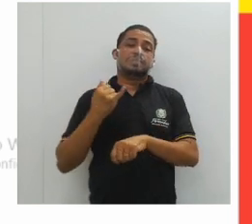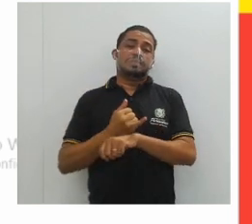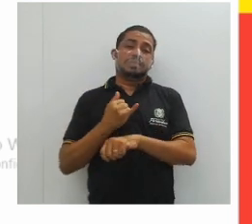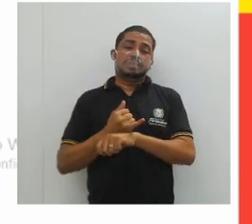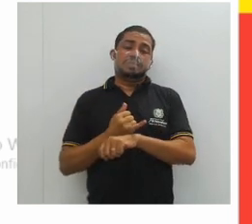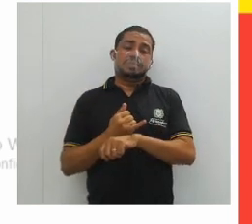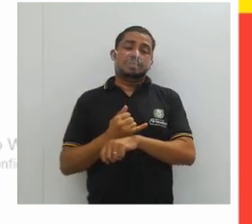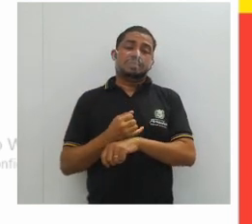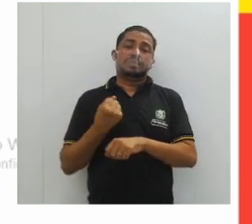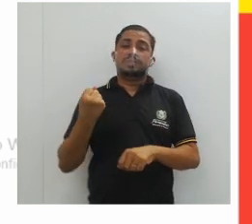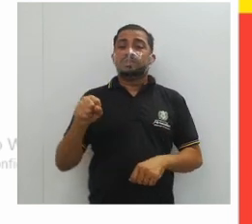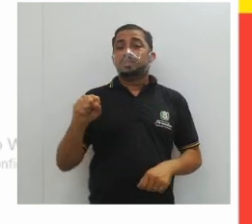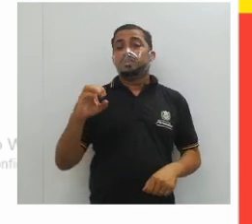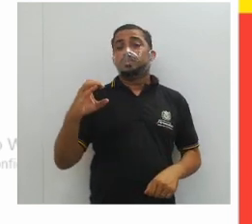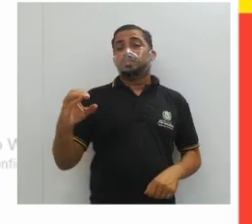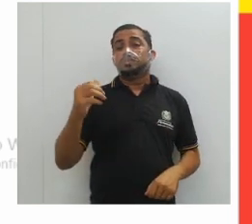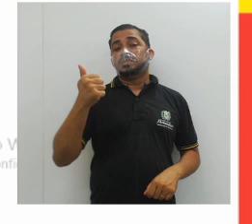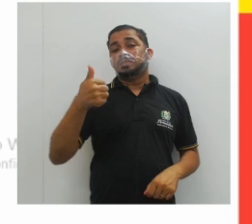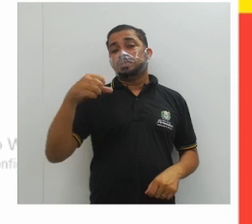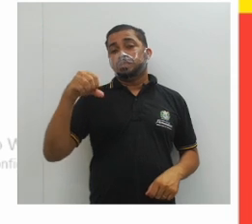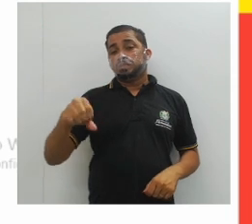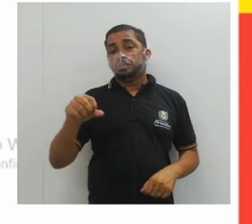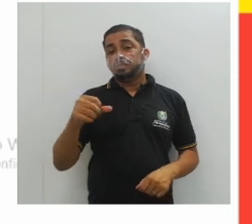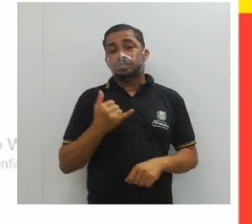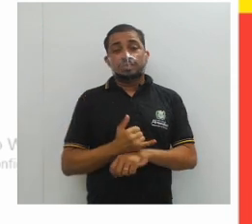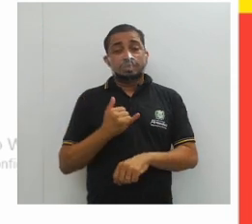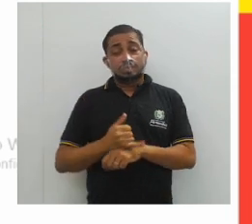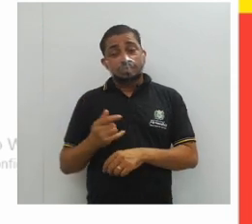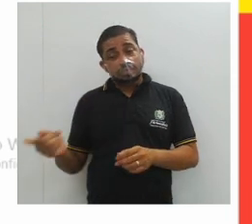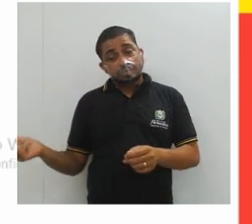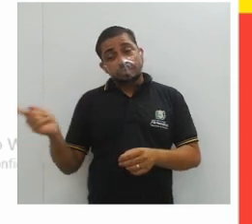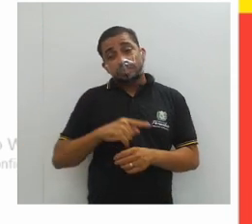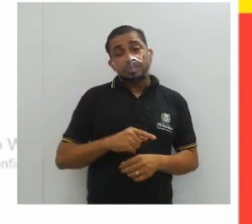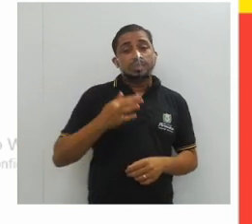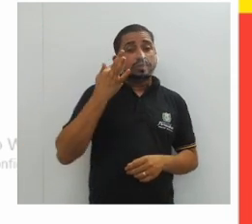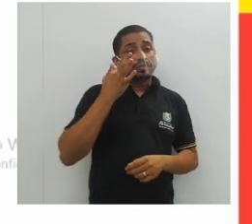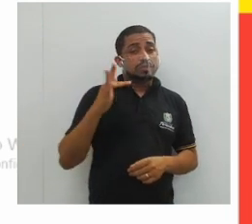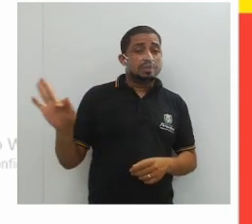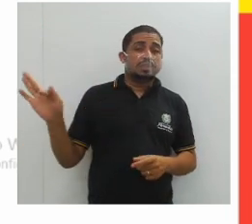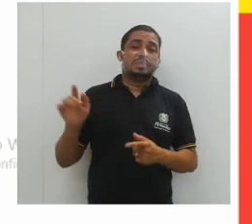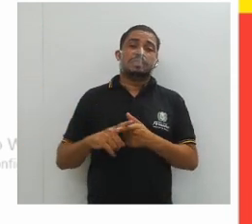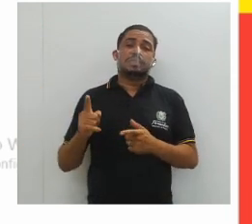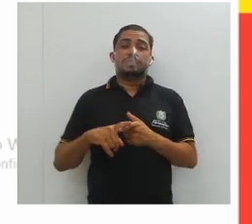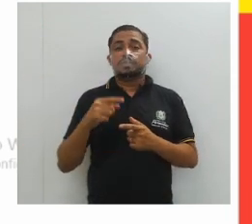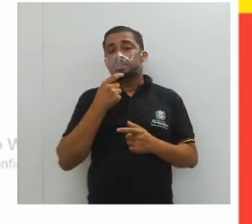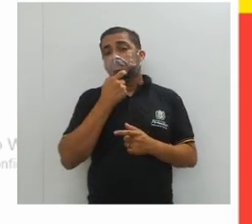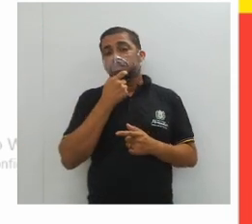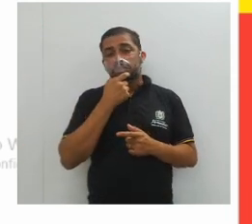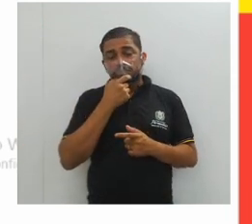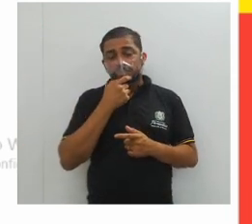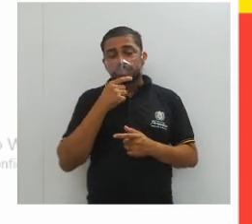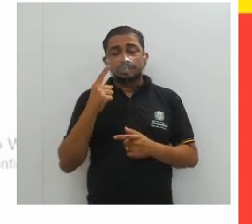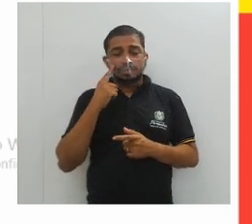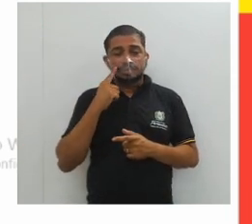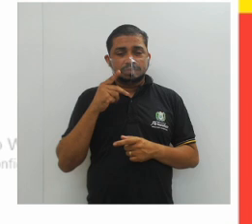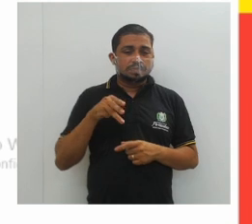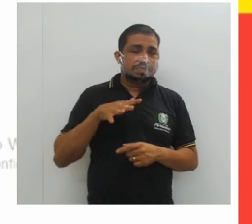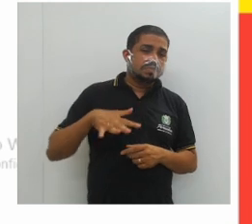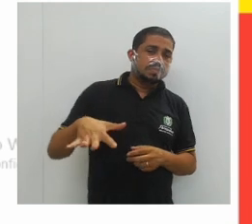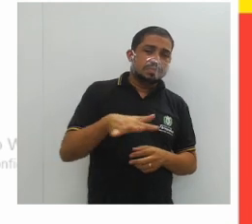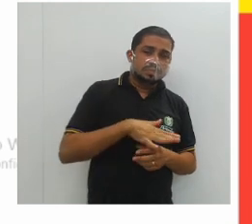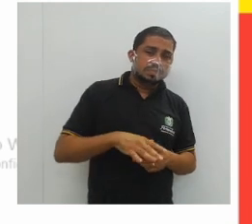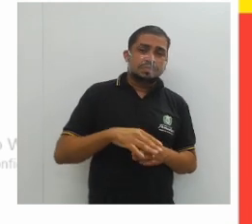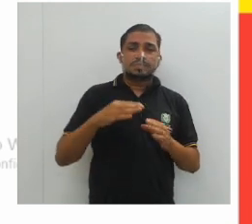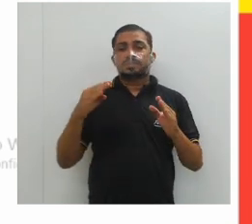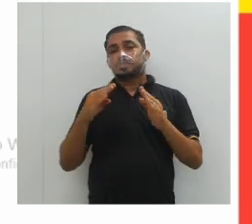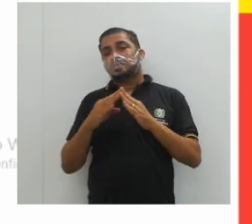século XIX. O ferro que o Brasil consumia vinha principalmente da França e da Inglaterra. Quando você for no mercado de Casa Amarela, quando você